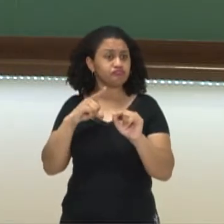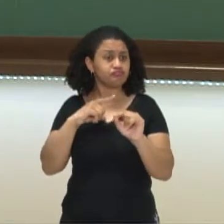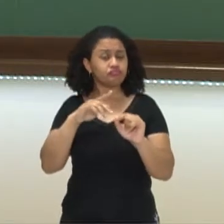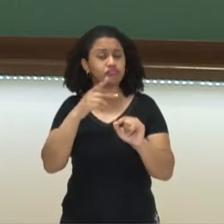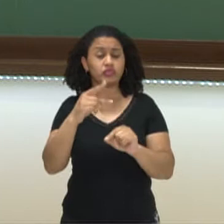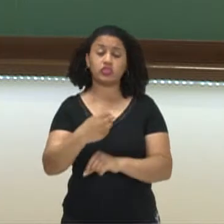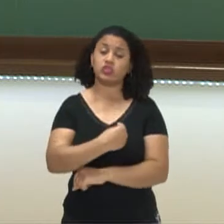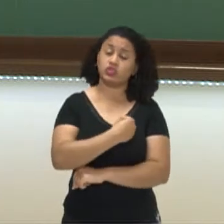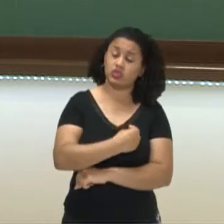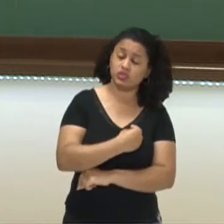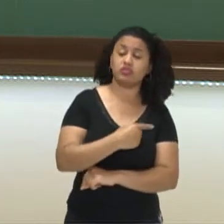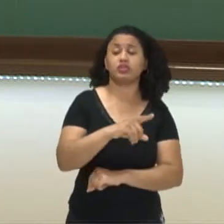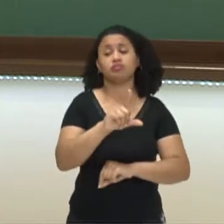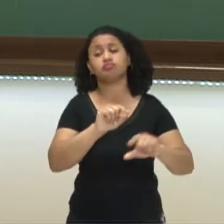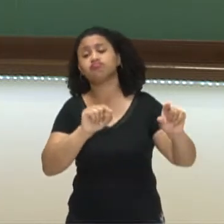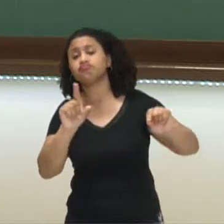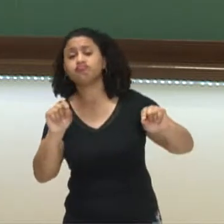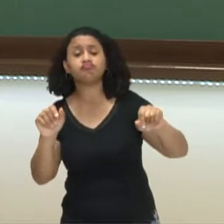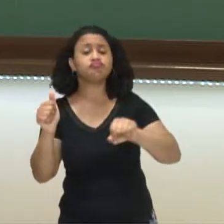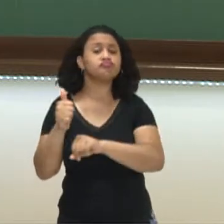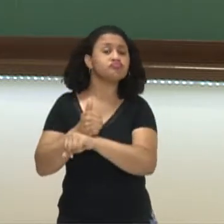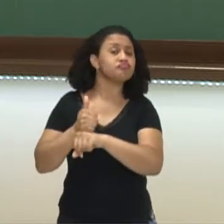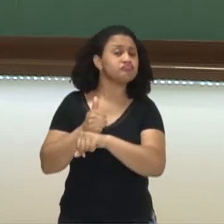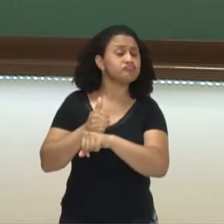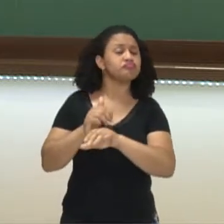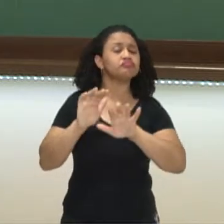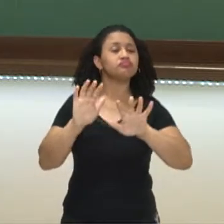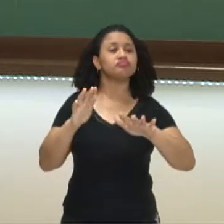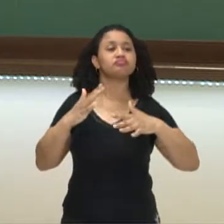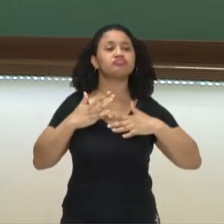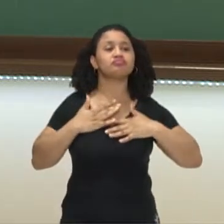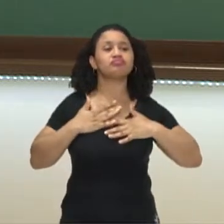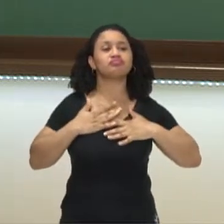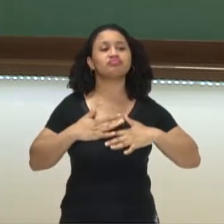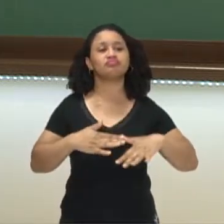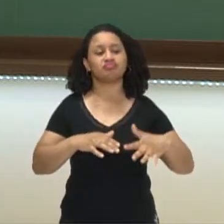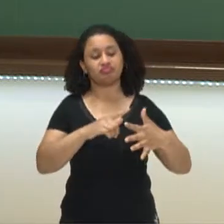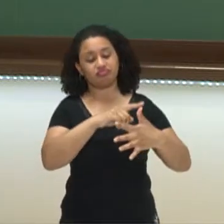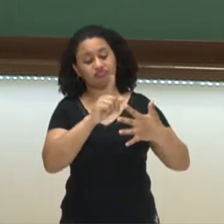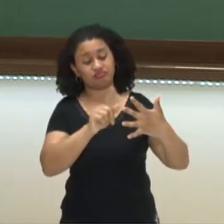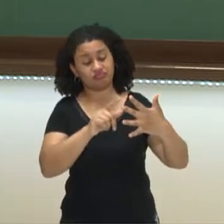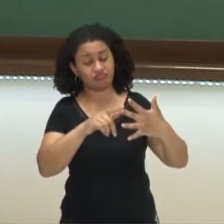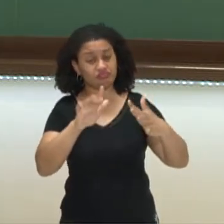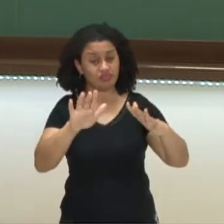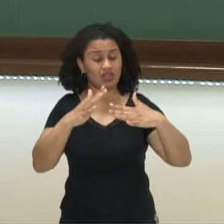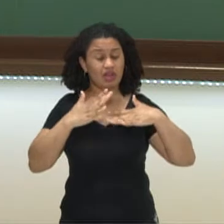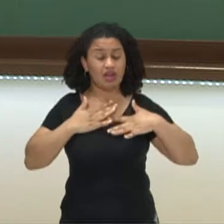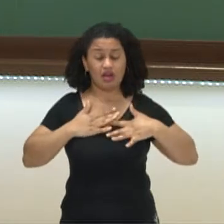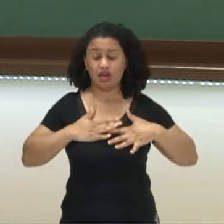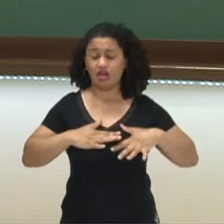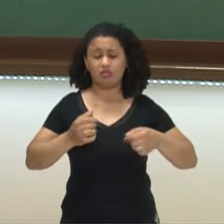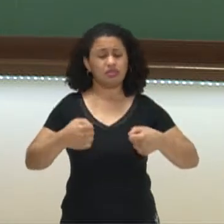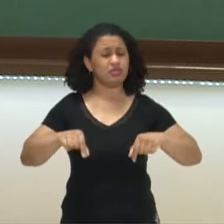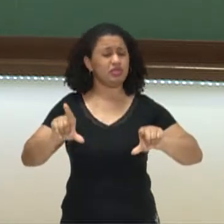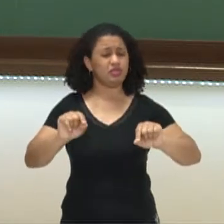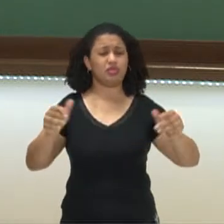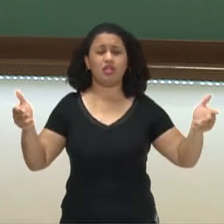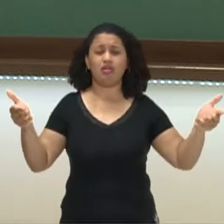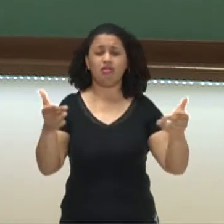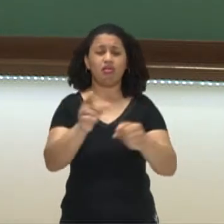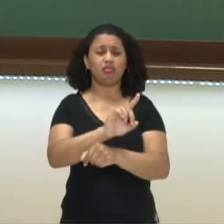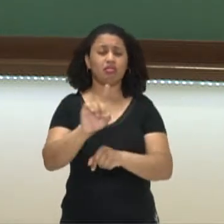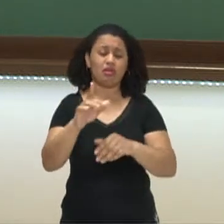sua vida, as opções de carreira? Mantenha calma, você não precisa escolher agora. Calma, aos